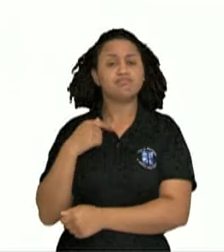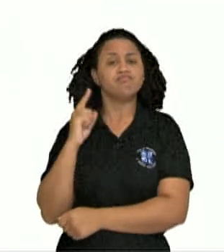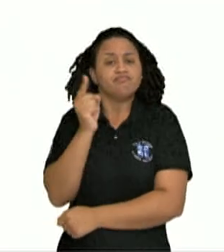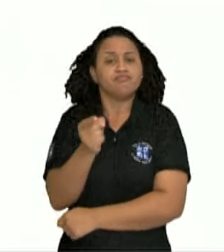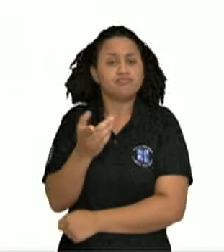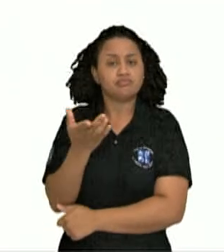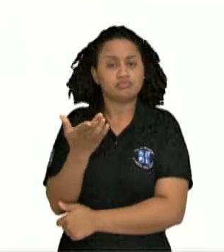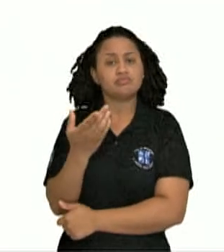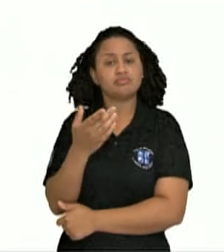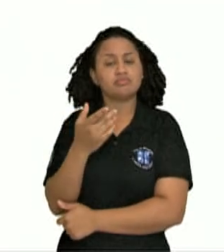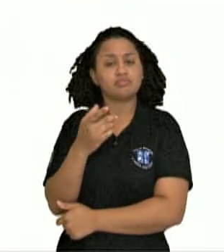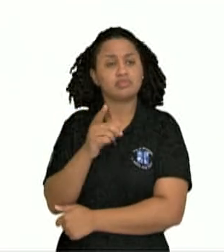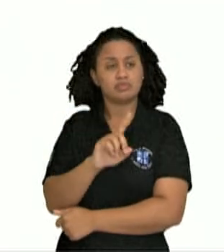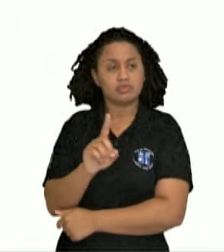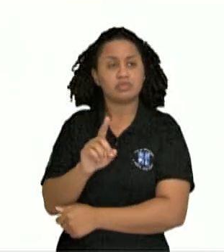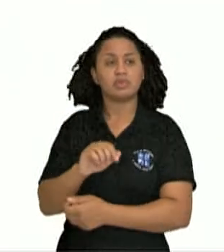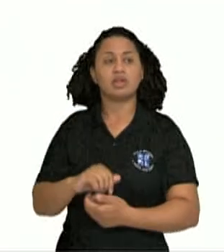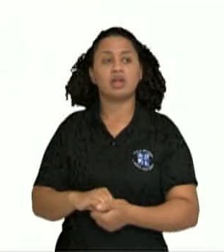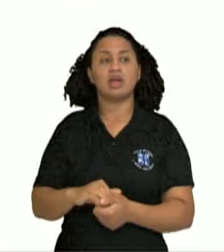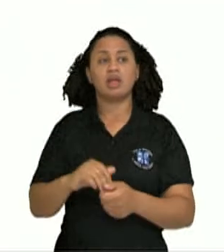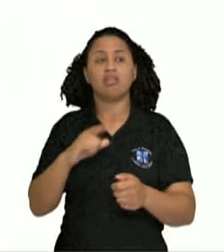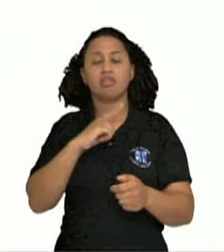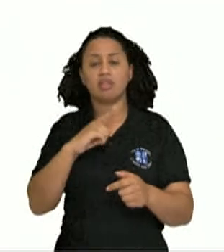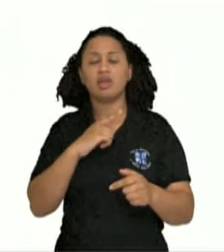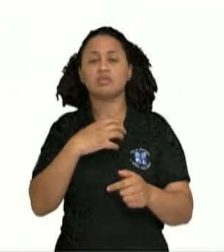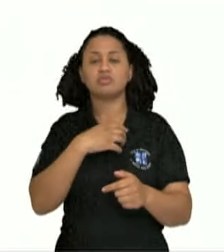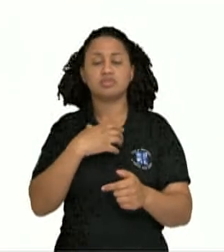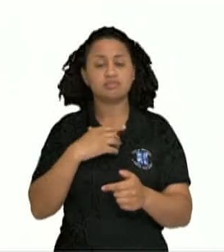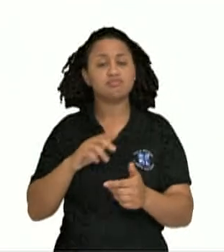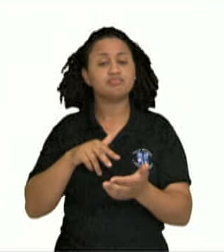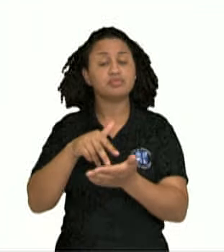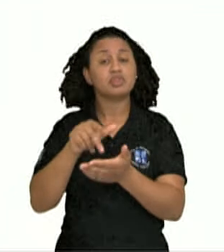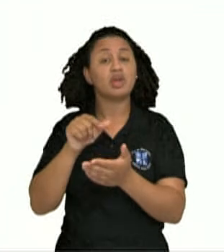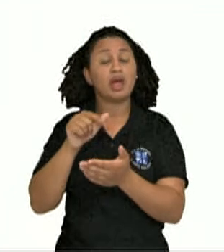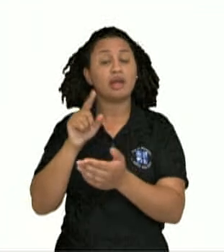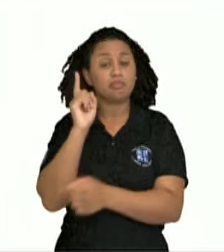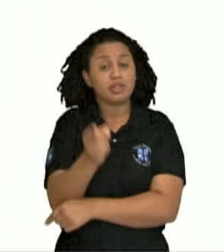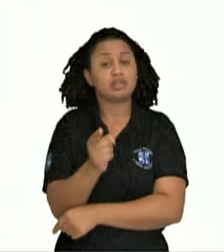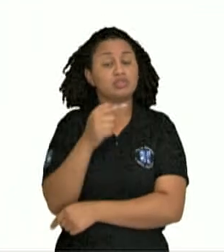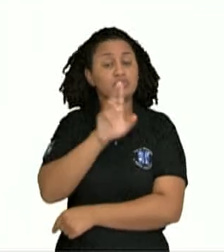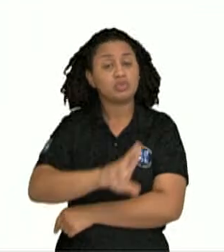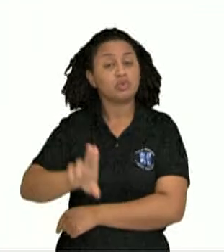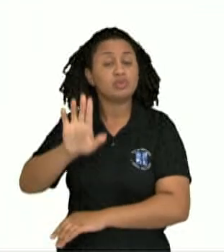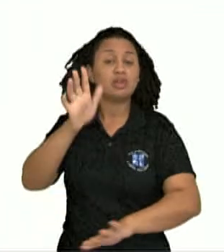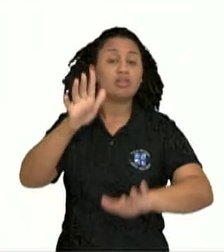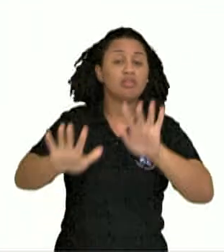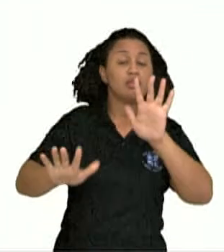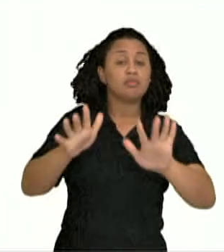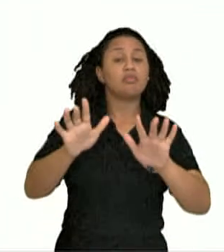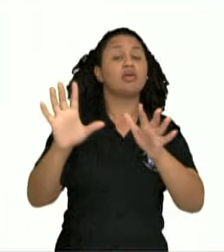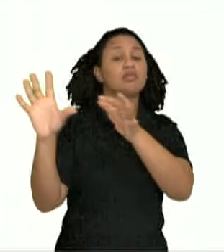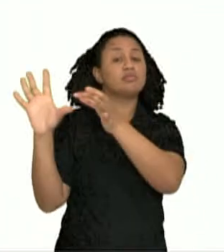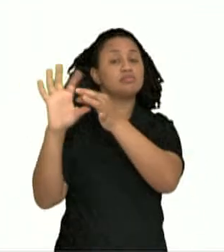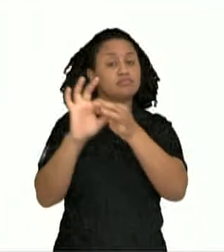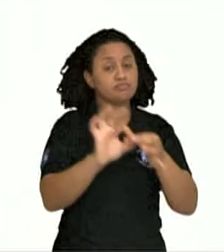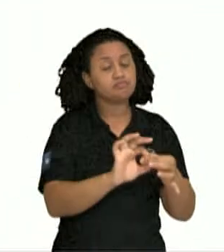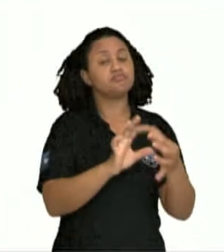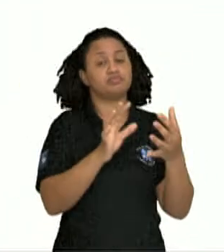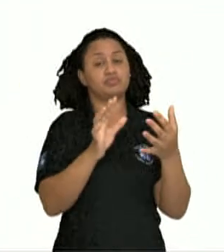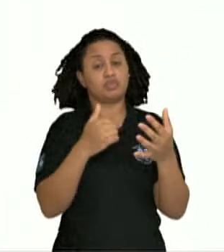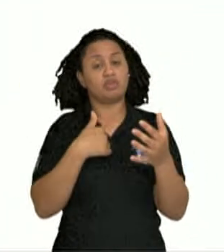negativo. Temos o modo verbal imperativo que se utiliza dependendo do contexto